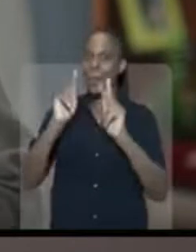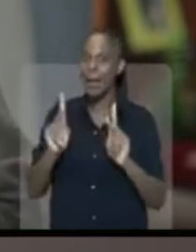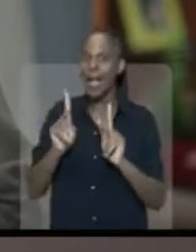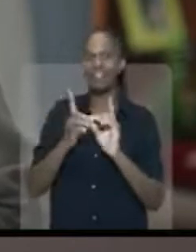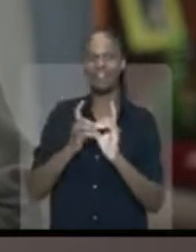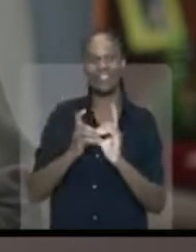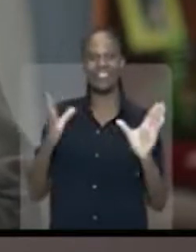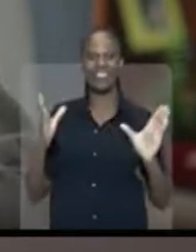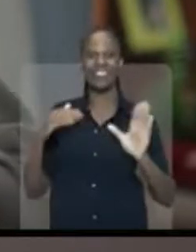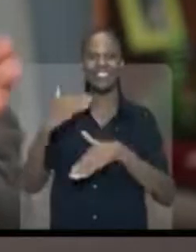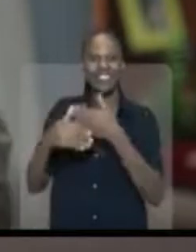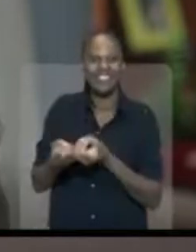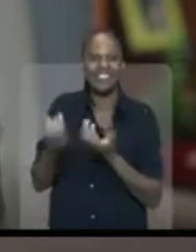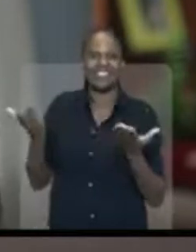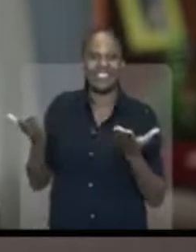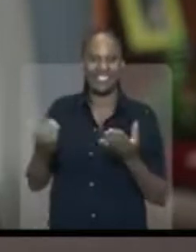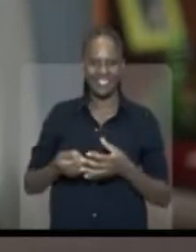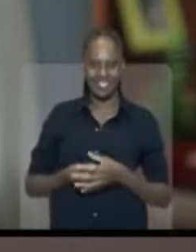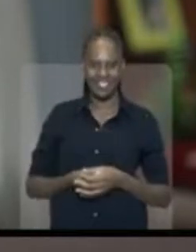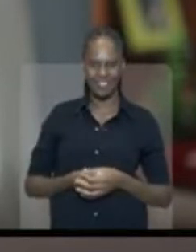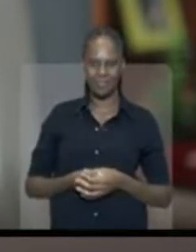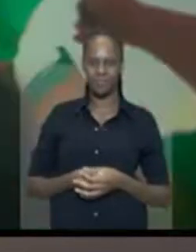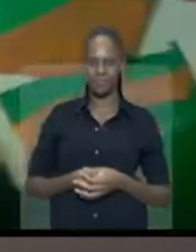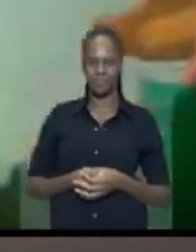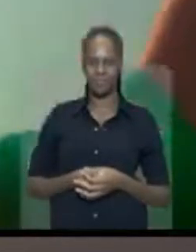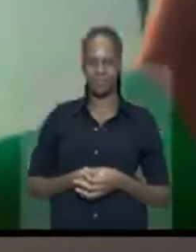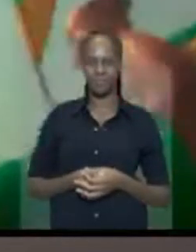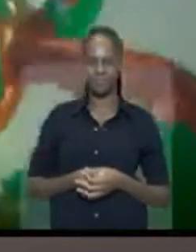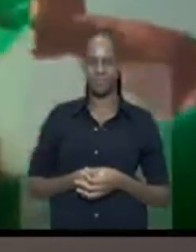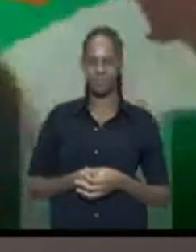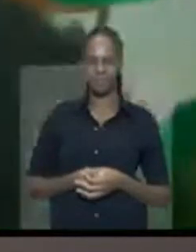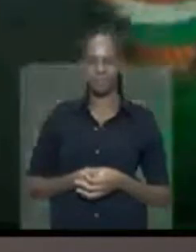por um Brasil de paz, democracia e prosperidade.